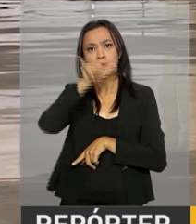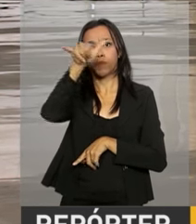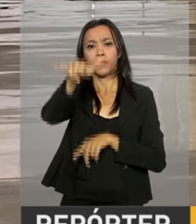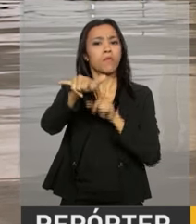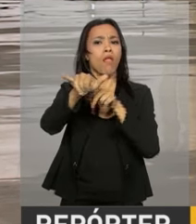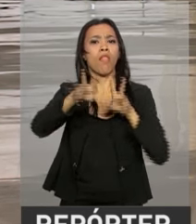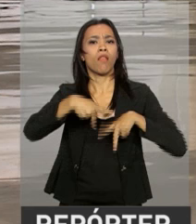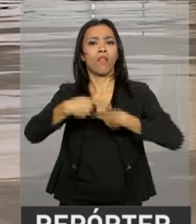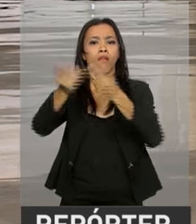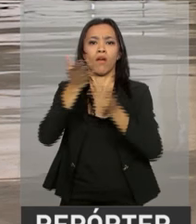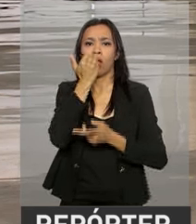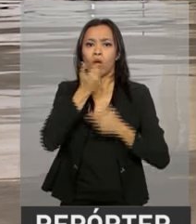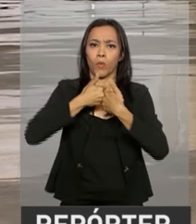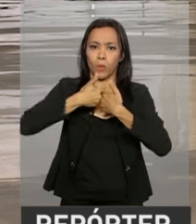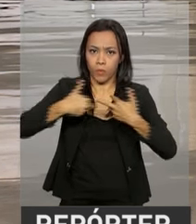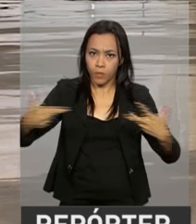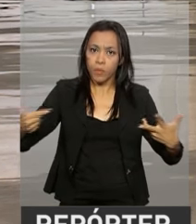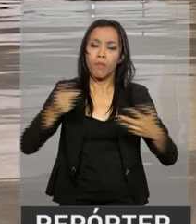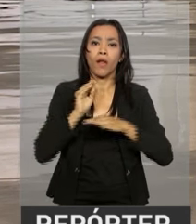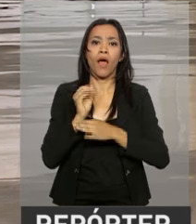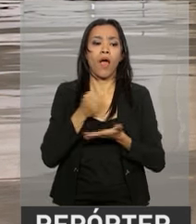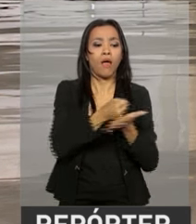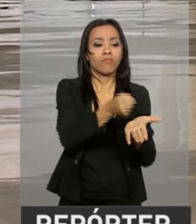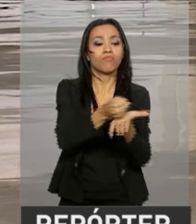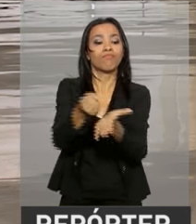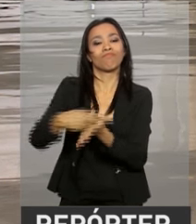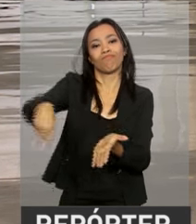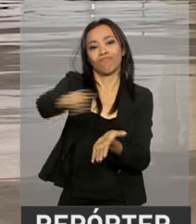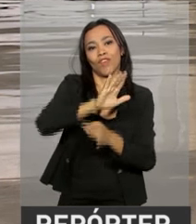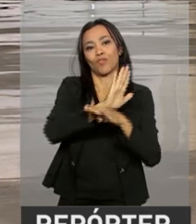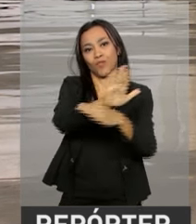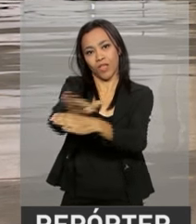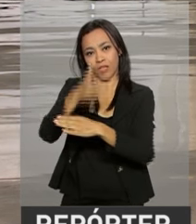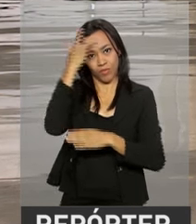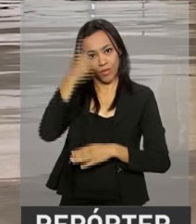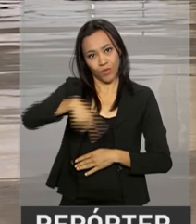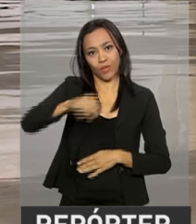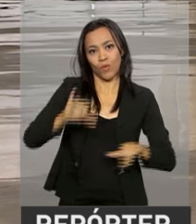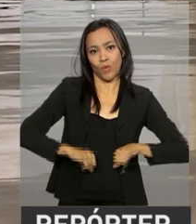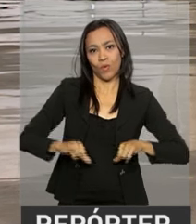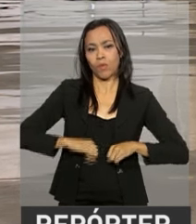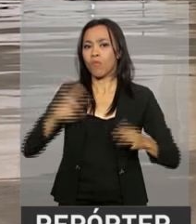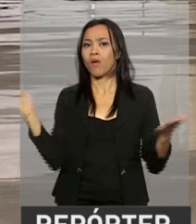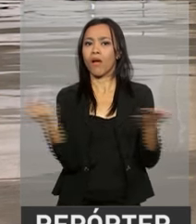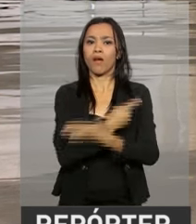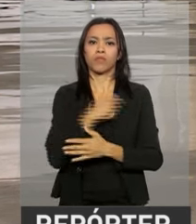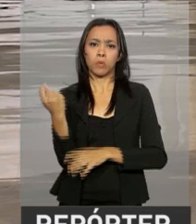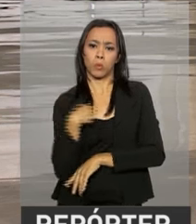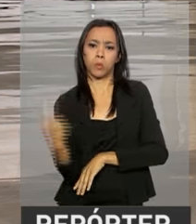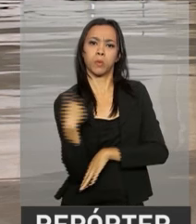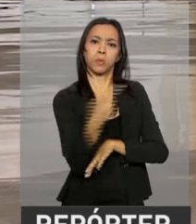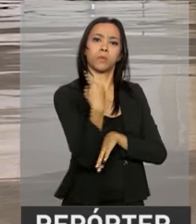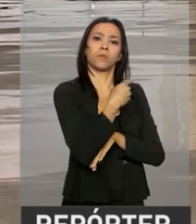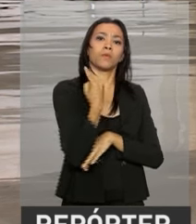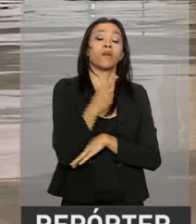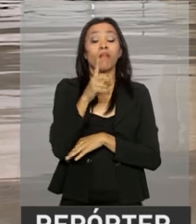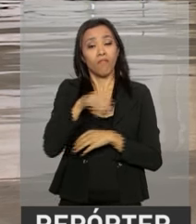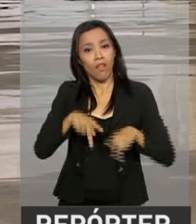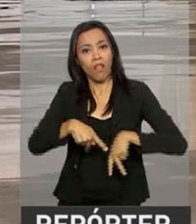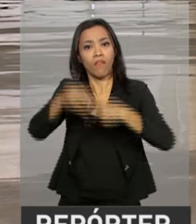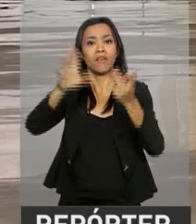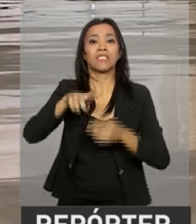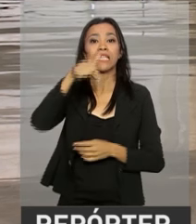levar mantimentos para apoiar os desabrigados pelo furacão Matthew no Haiti. Nessa remessa ainda vão ser enviadas